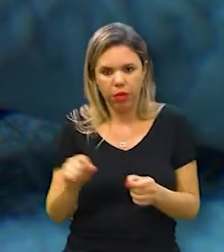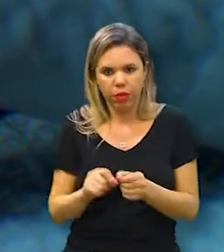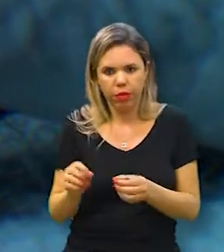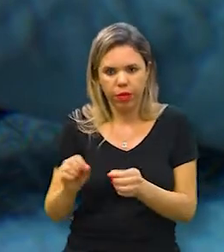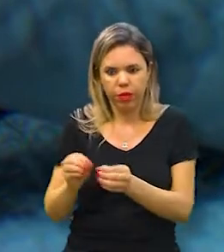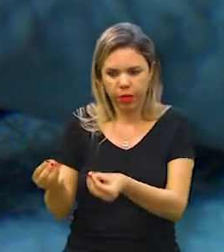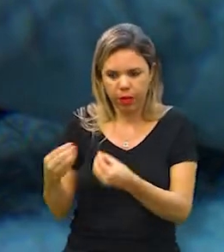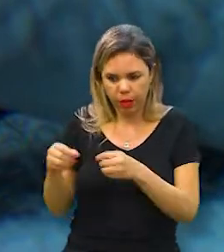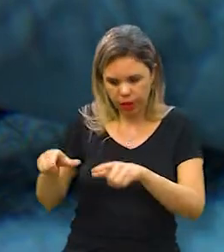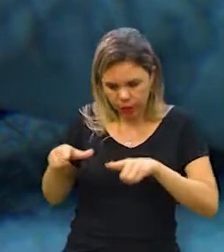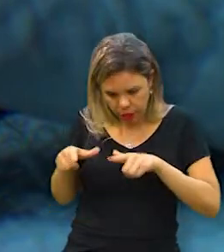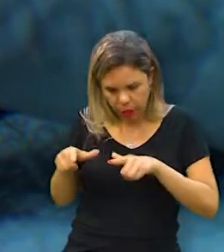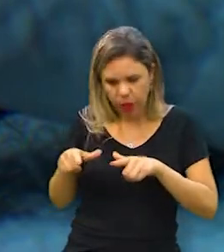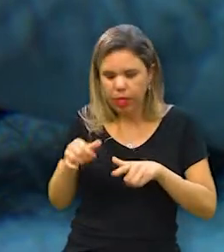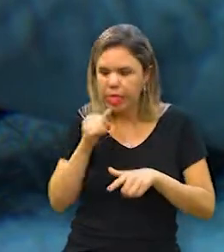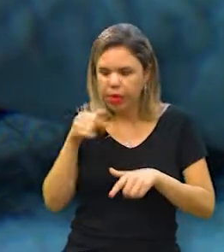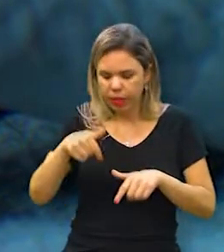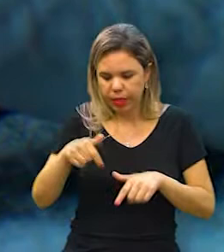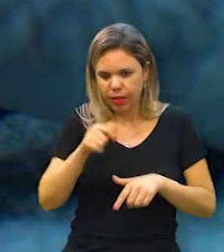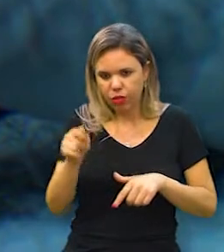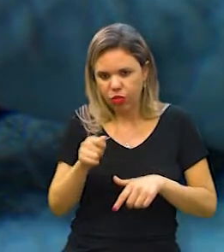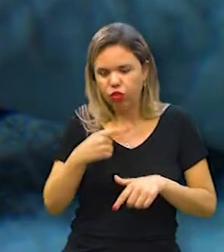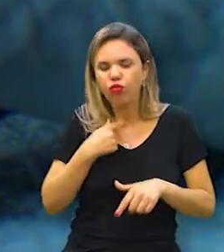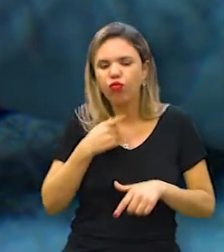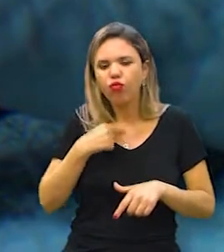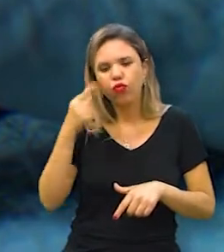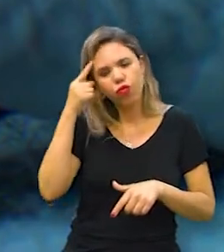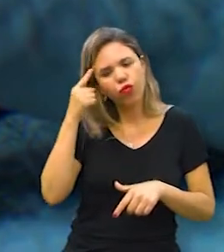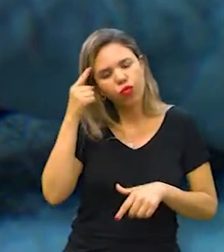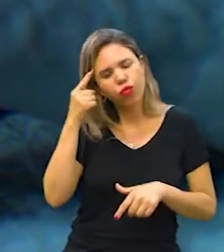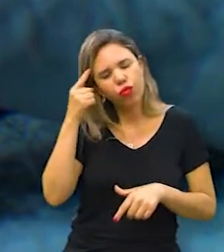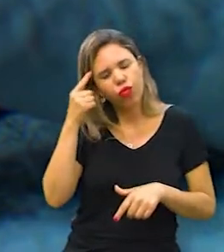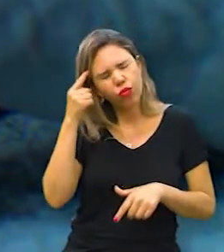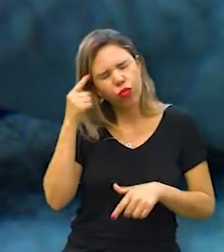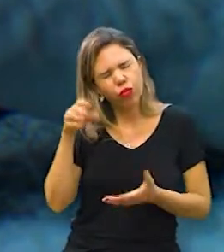faz. Um sonho da associação